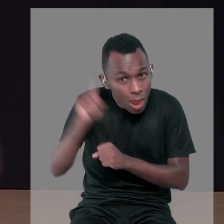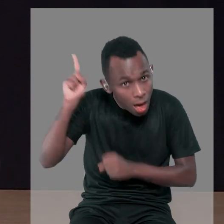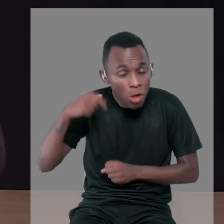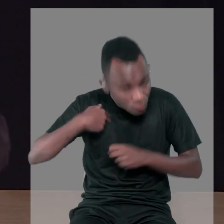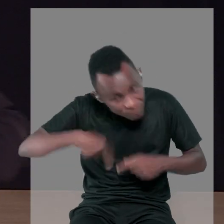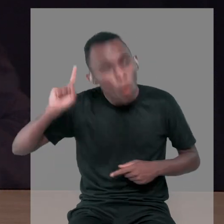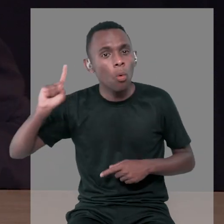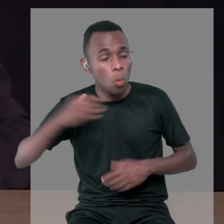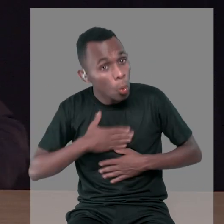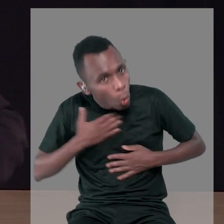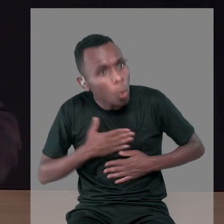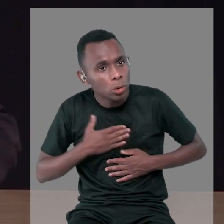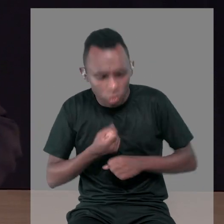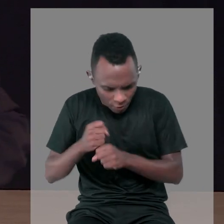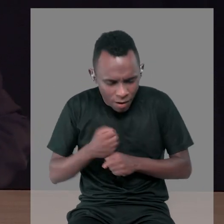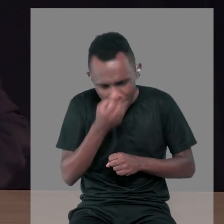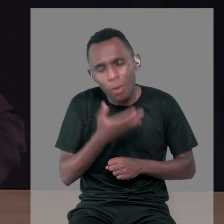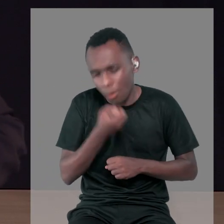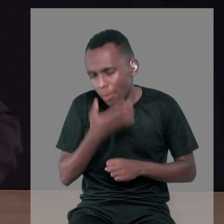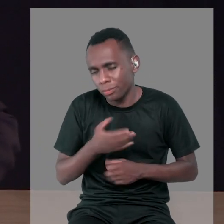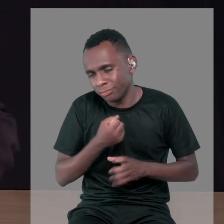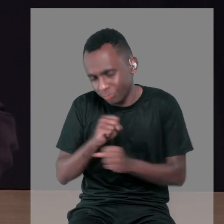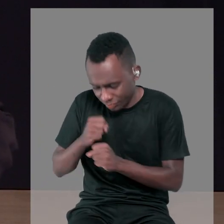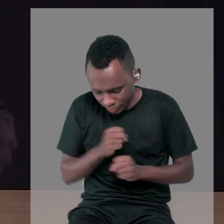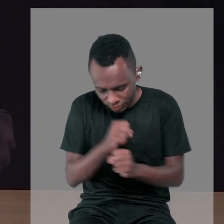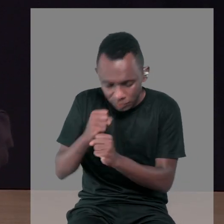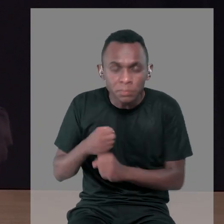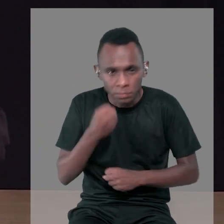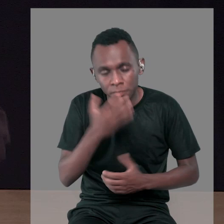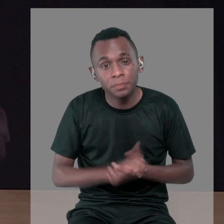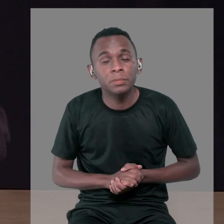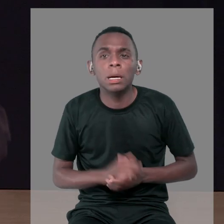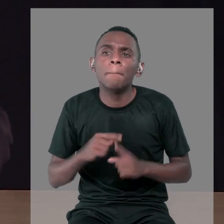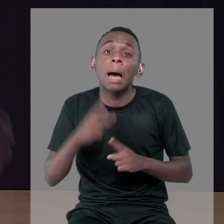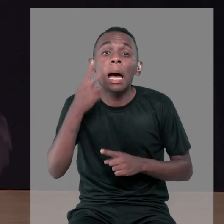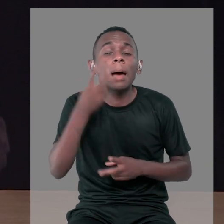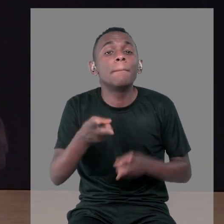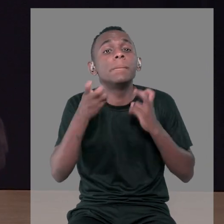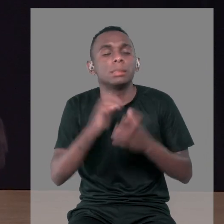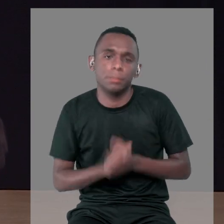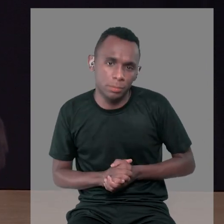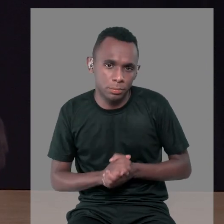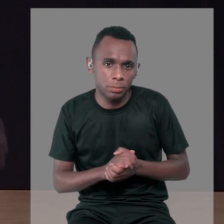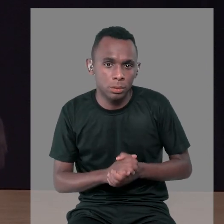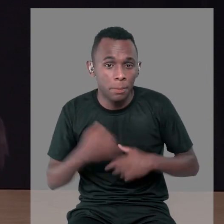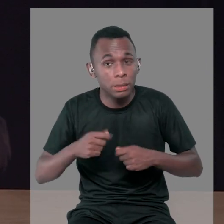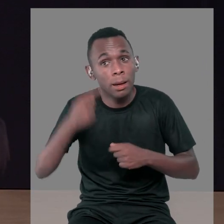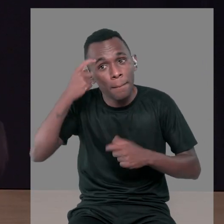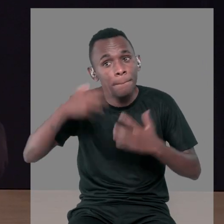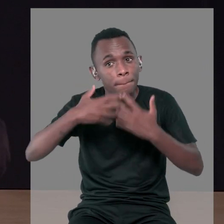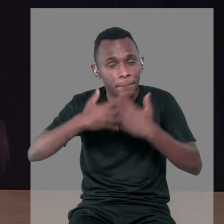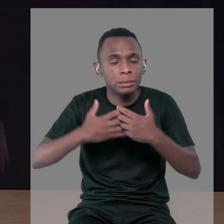varredor, viu? Sou um bom varredor. Então, mas veja bem, agora tem que pensar nos seus limites. Porque